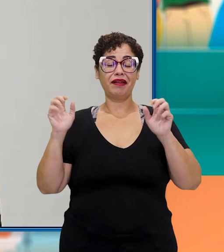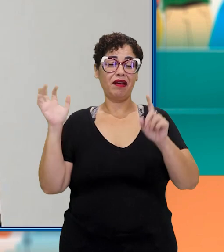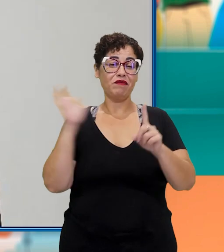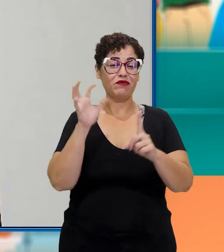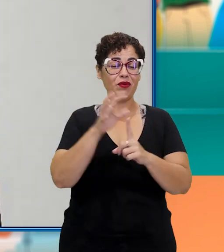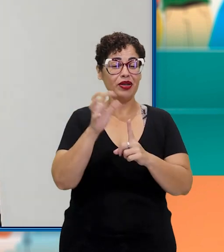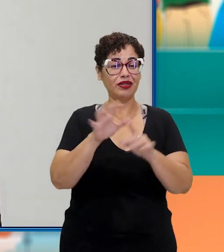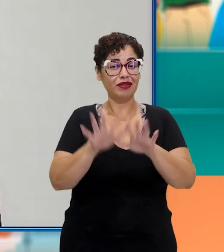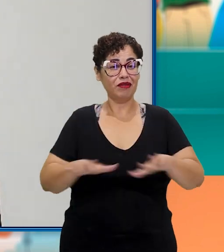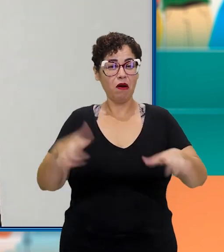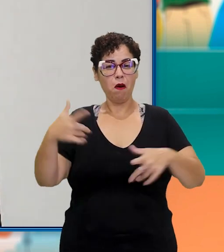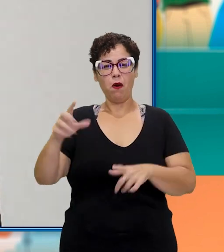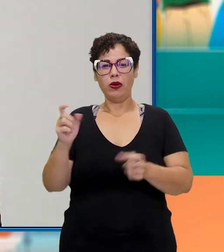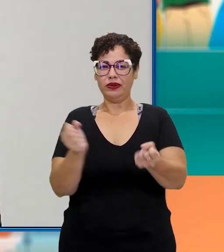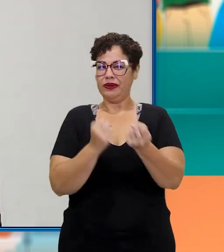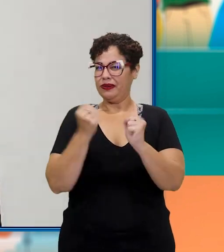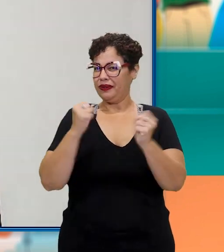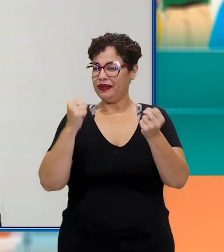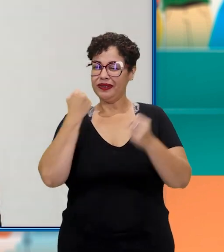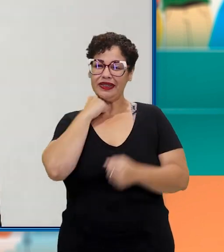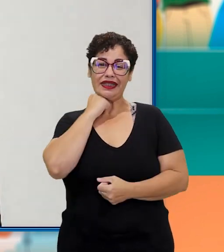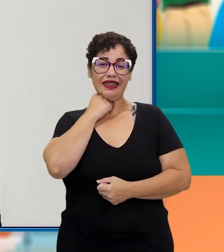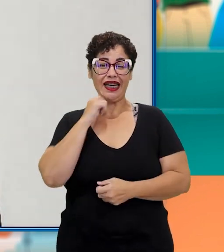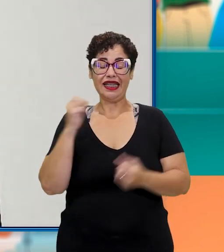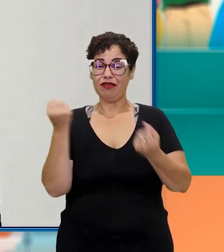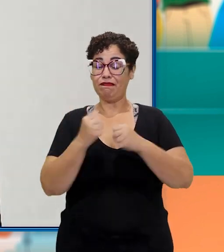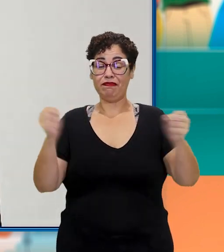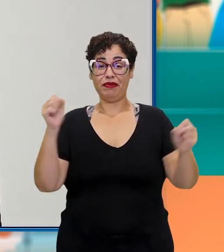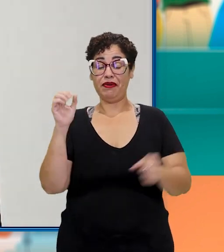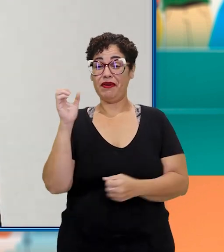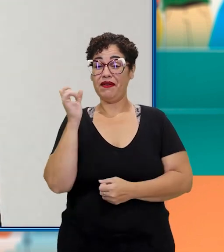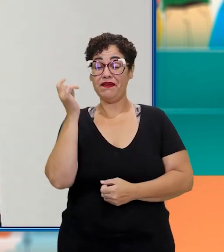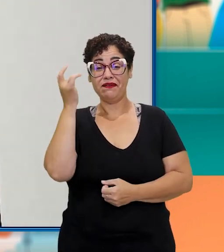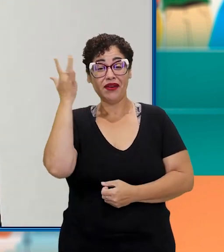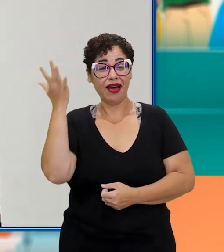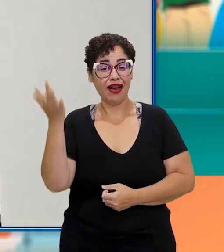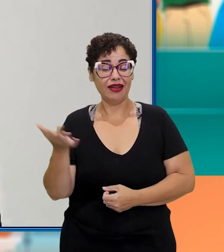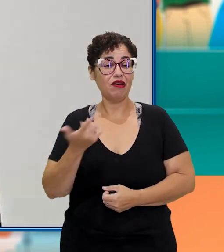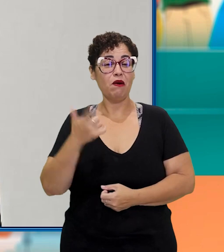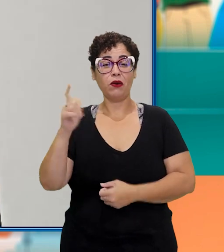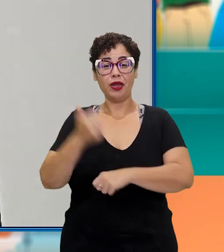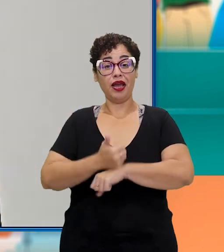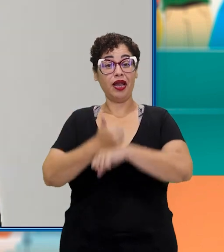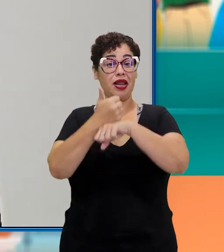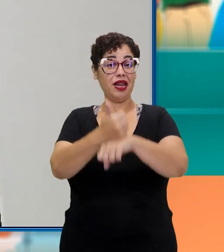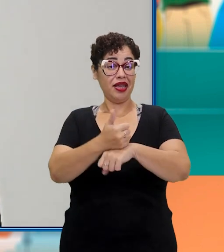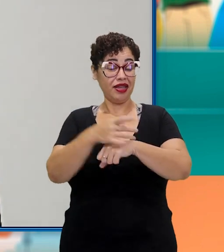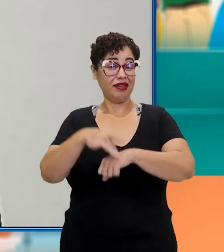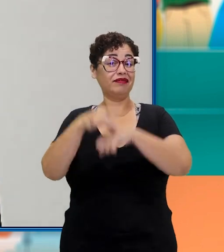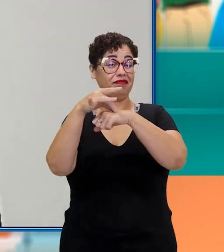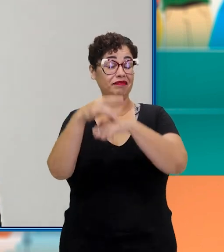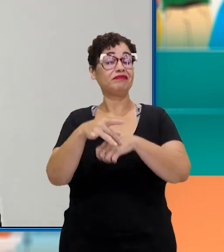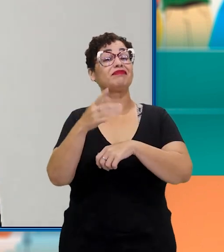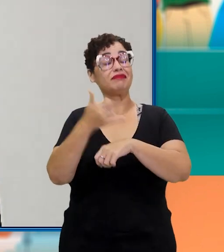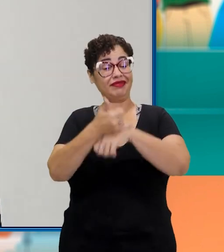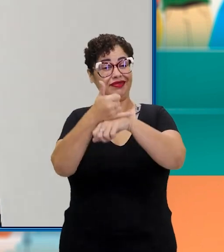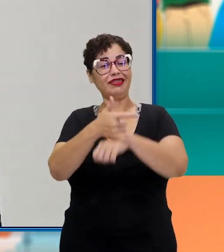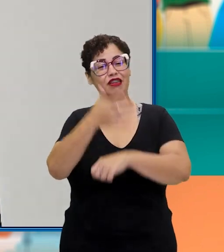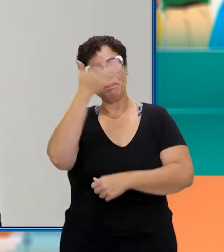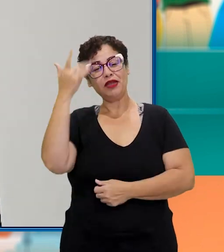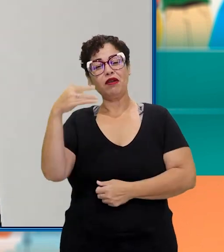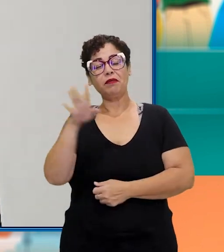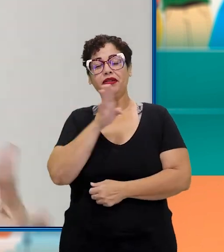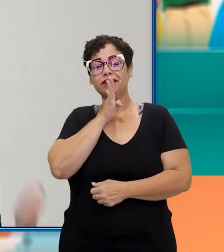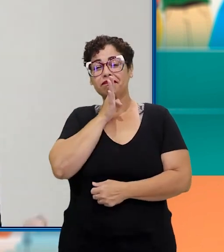contagia o ambiente, outra mais estressada, que se irrita fácil, um líder nato e até mesmo